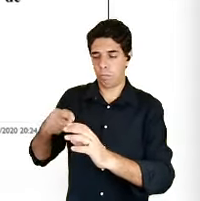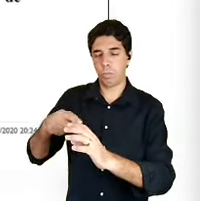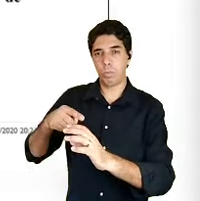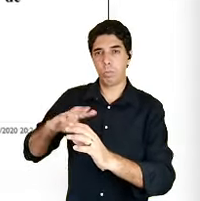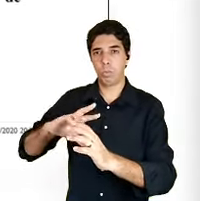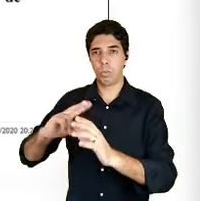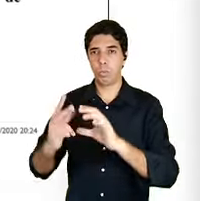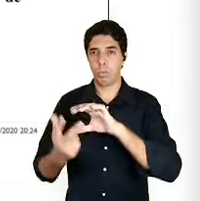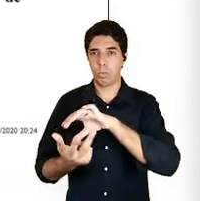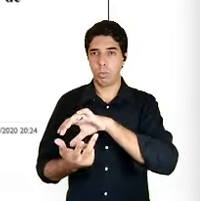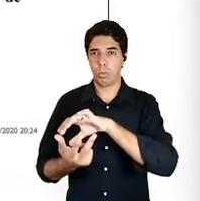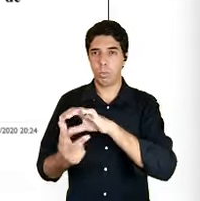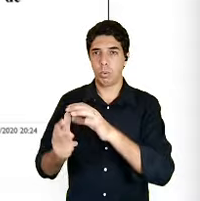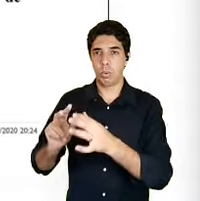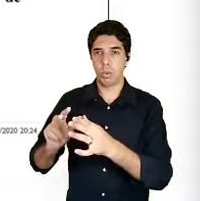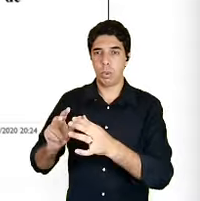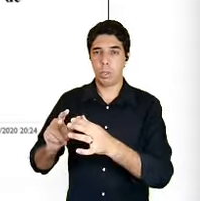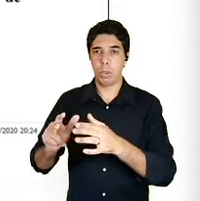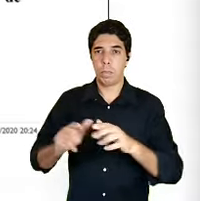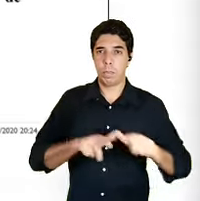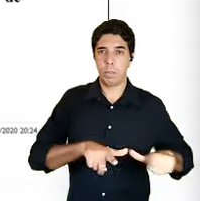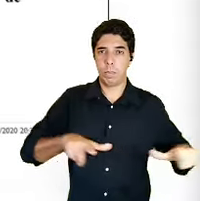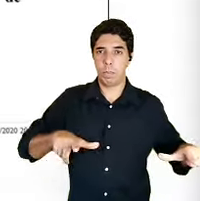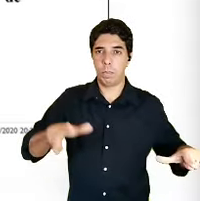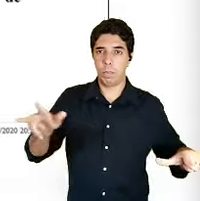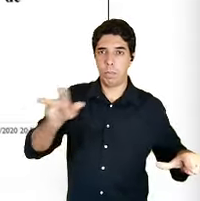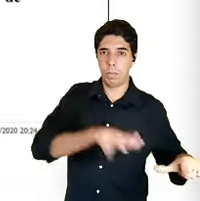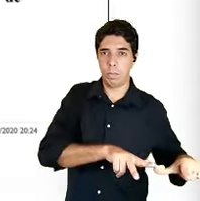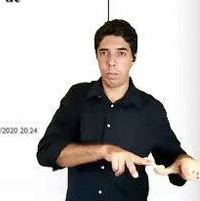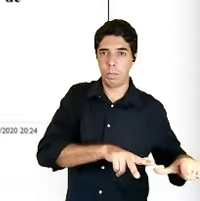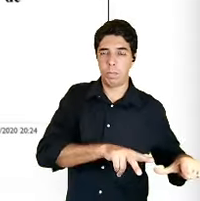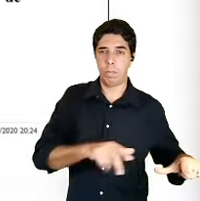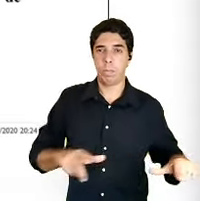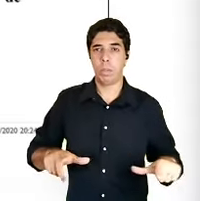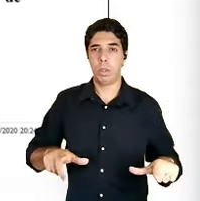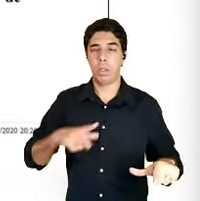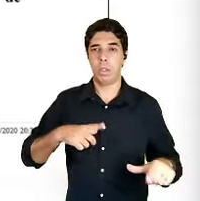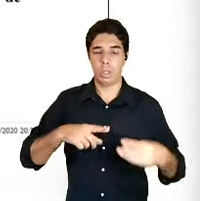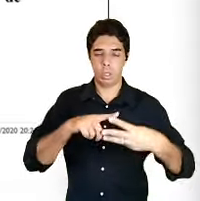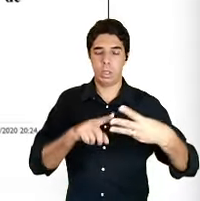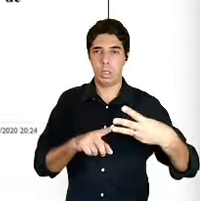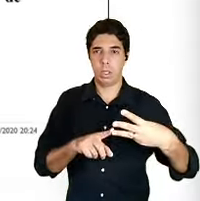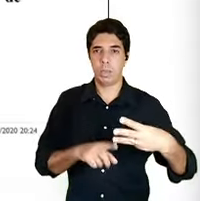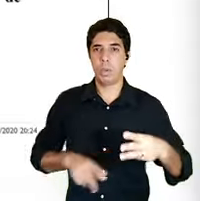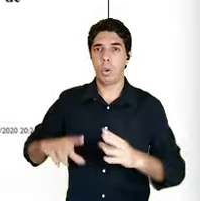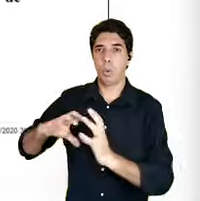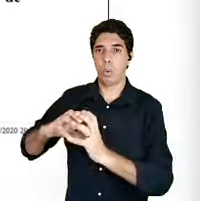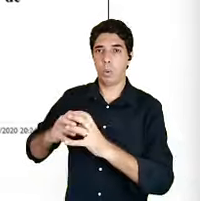três elementos principais constituintes das projeções: o modelo,